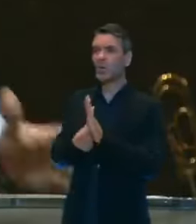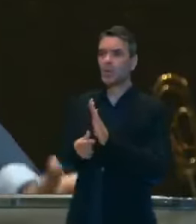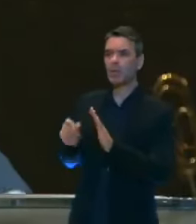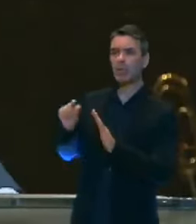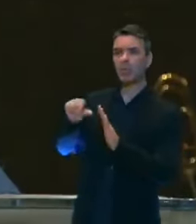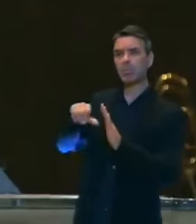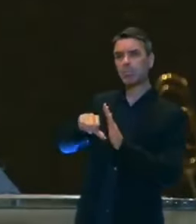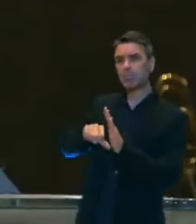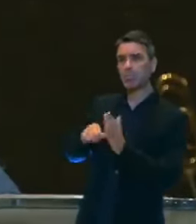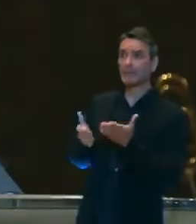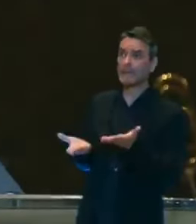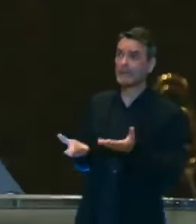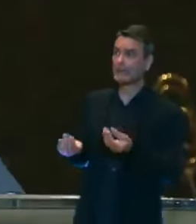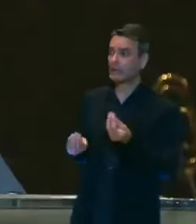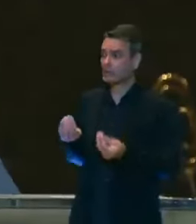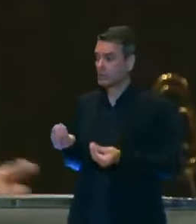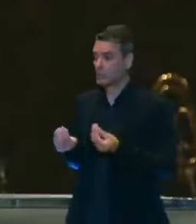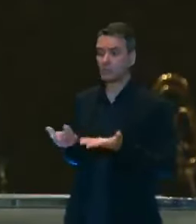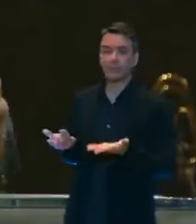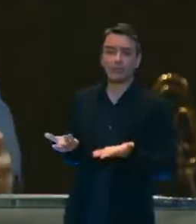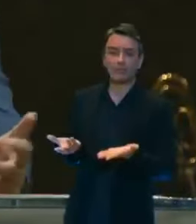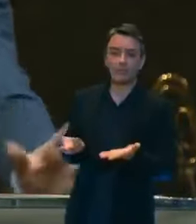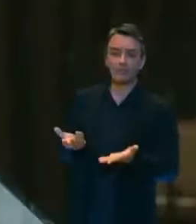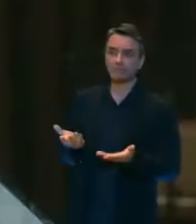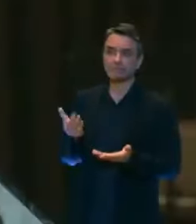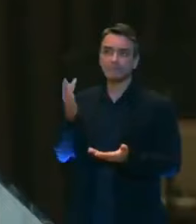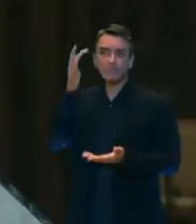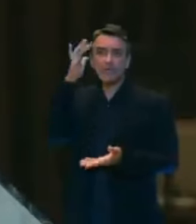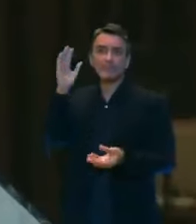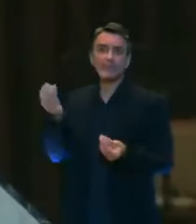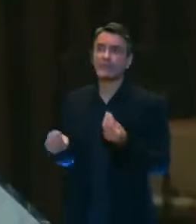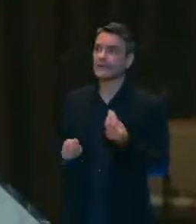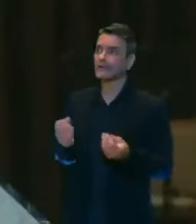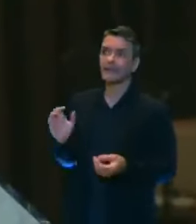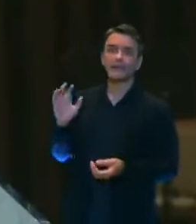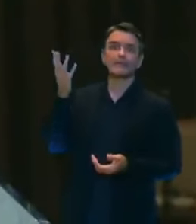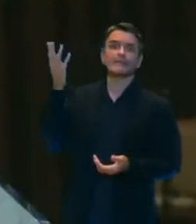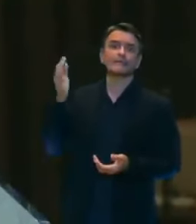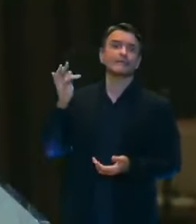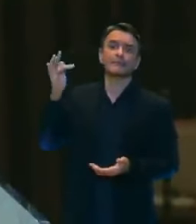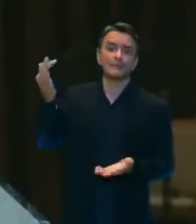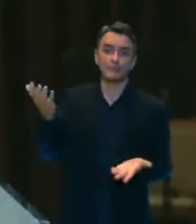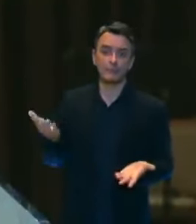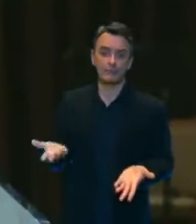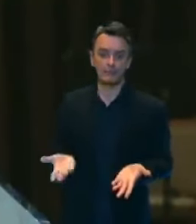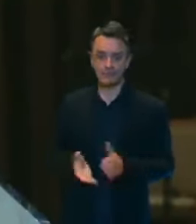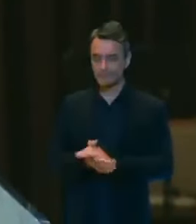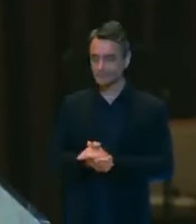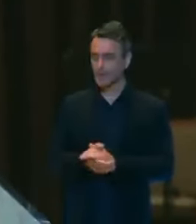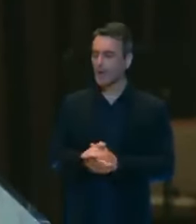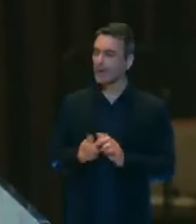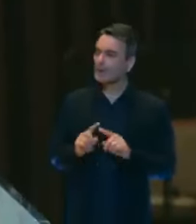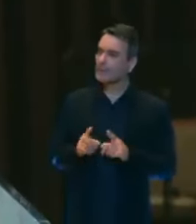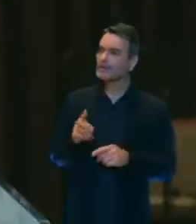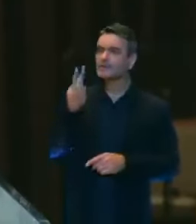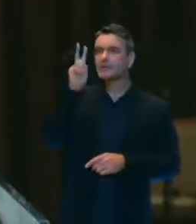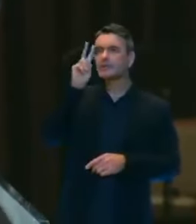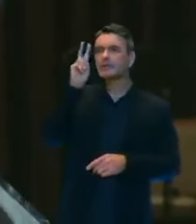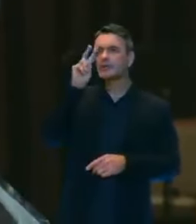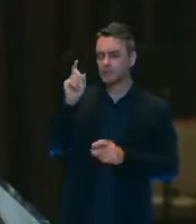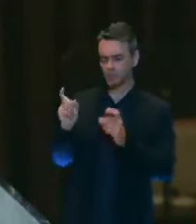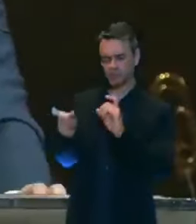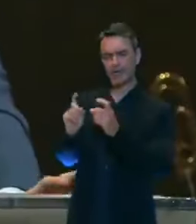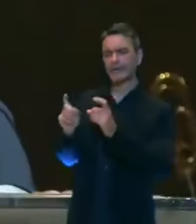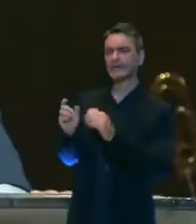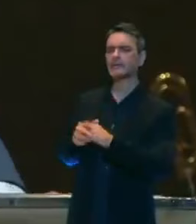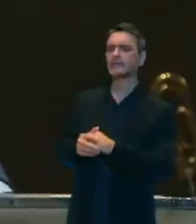as medidas. Porque a gente não sabia o que ia acontecer. Mas eu lembro certinho, um dia, numa reunião